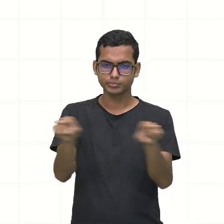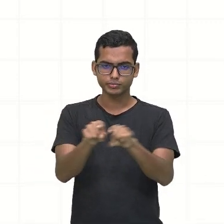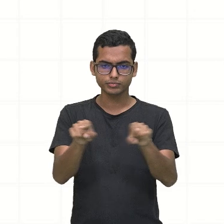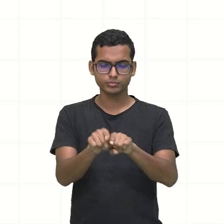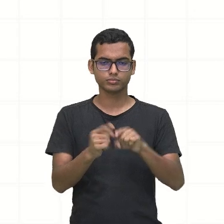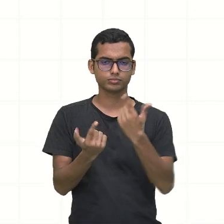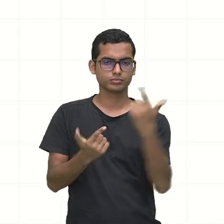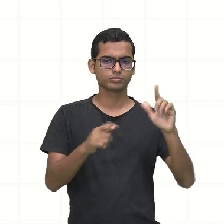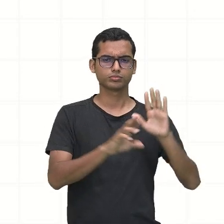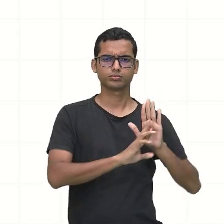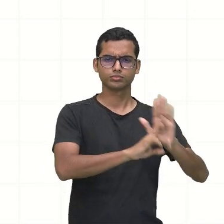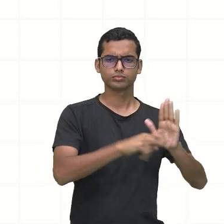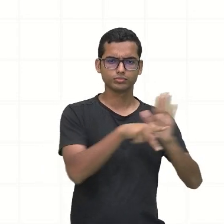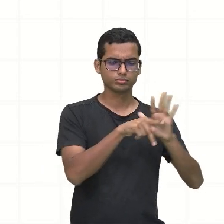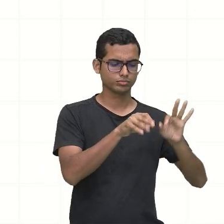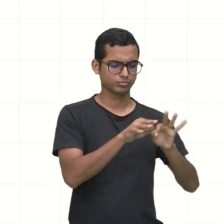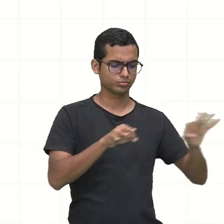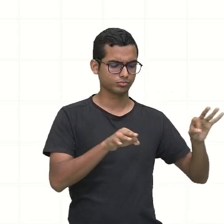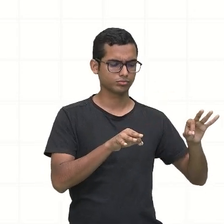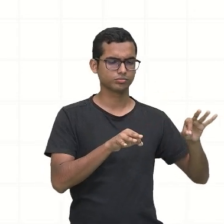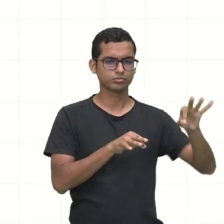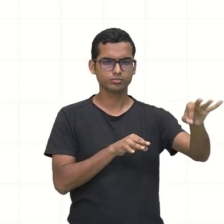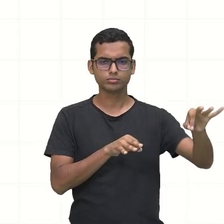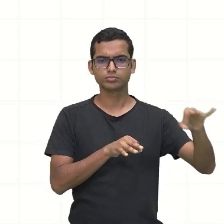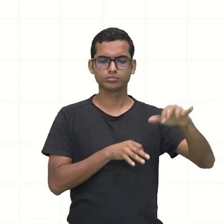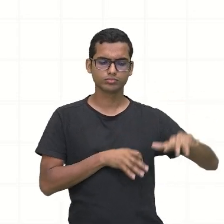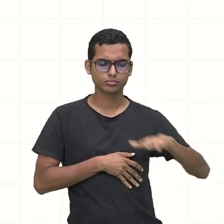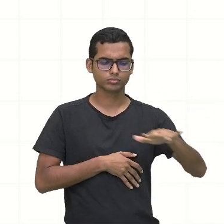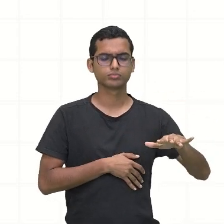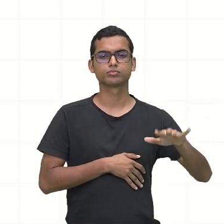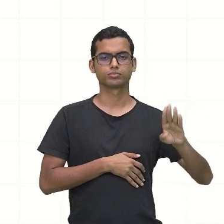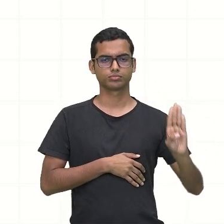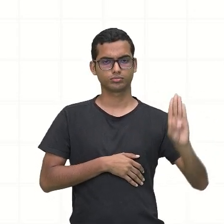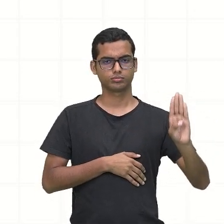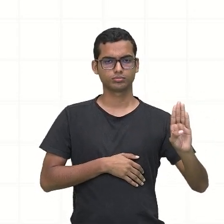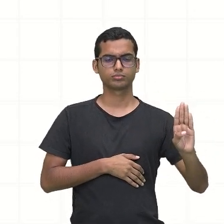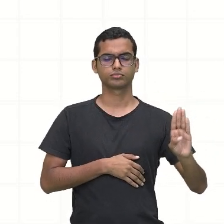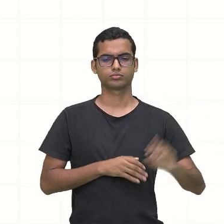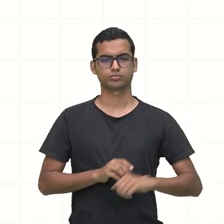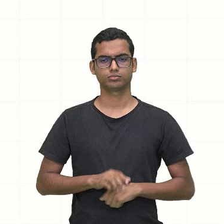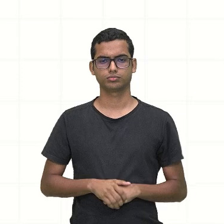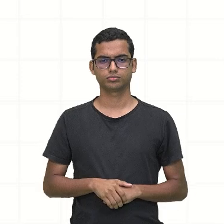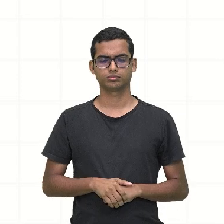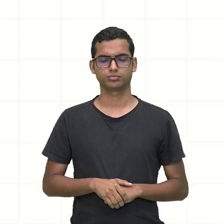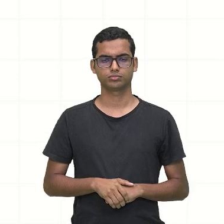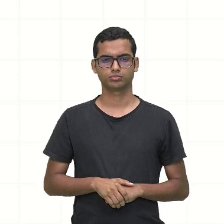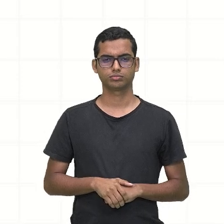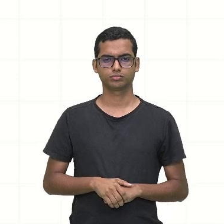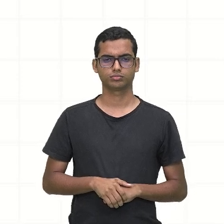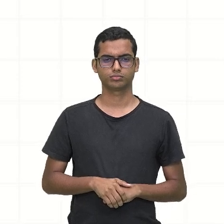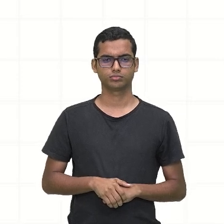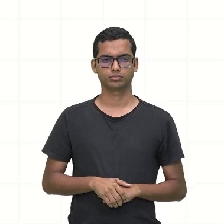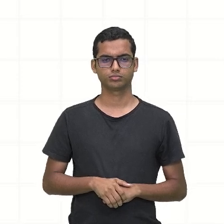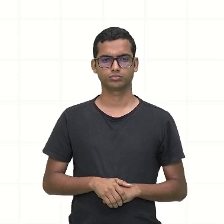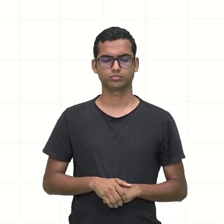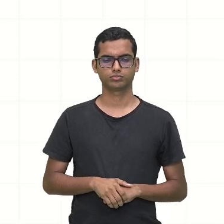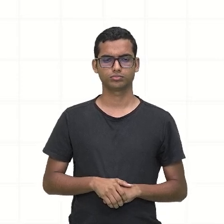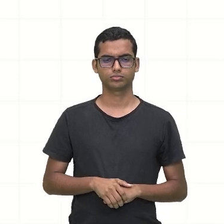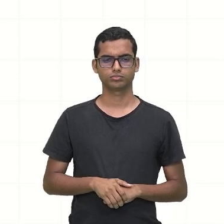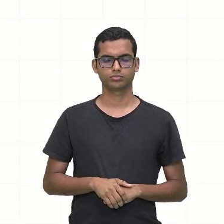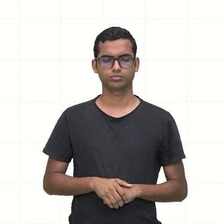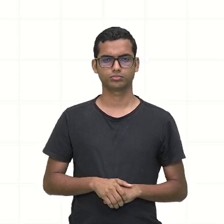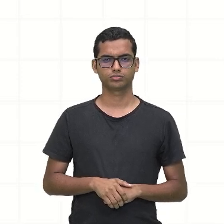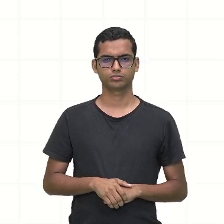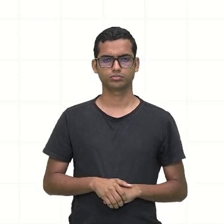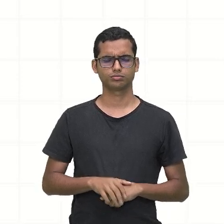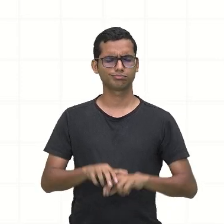representação do plano beta. Por que eu estou dizendo para você que eu tenho aqui a representação do plano? Por